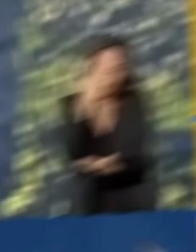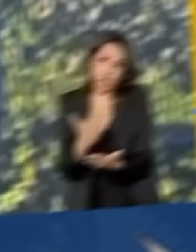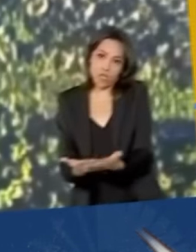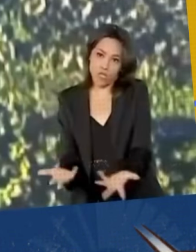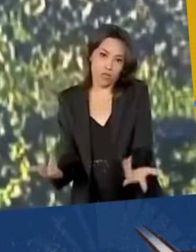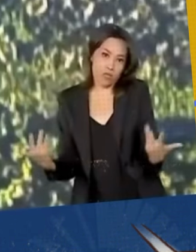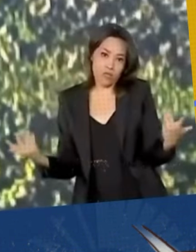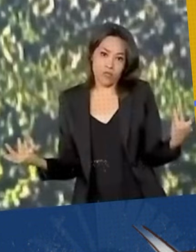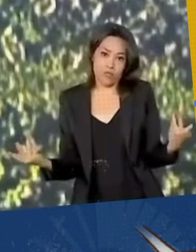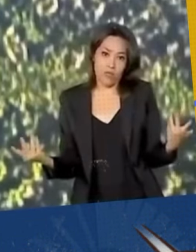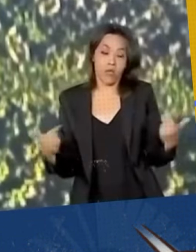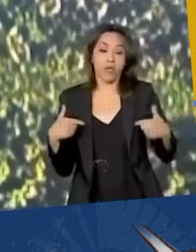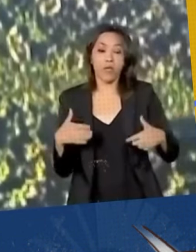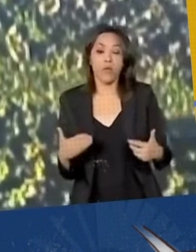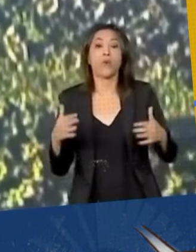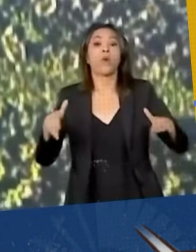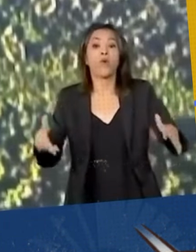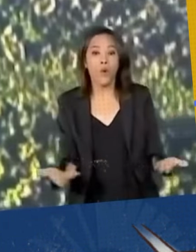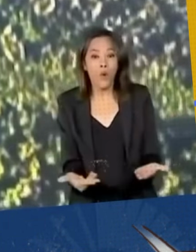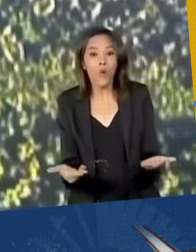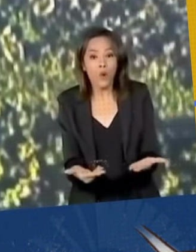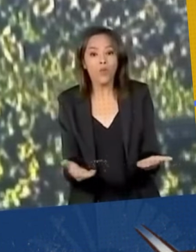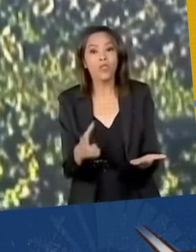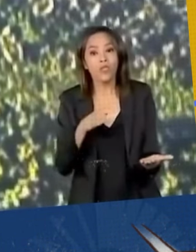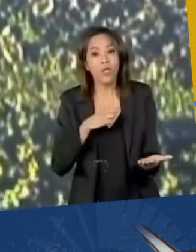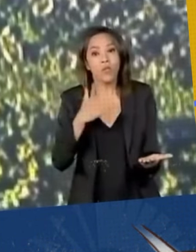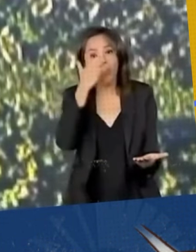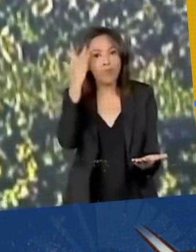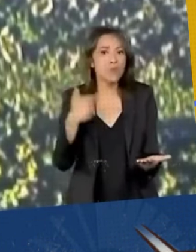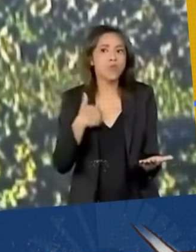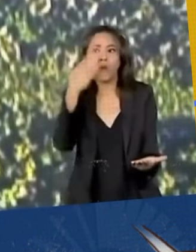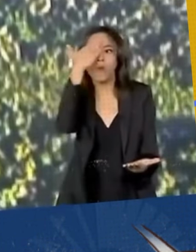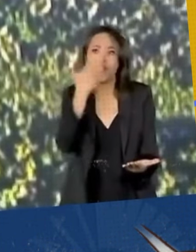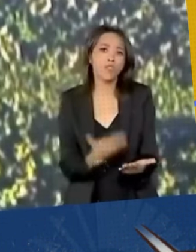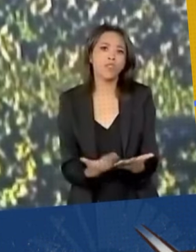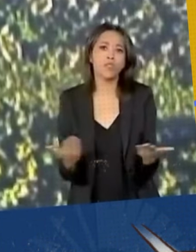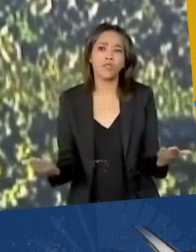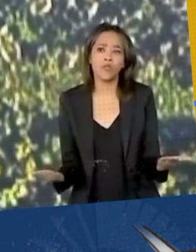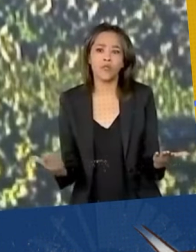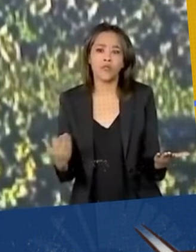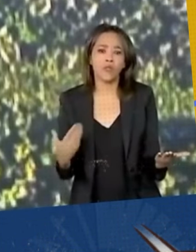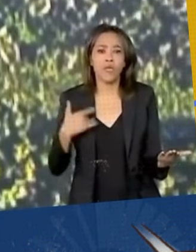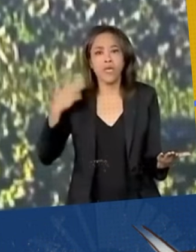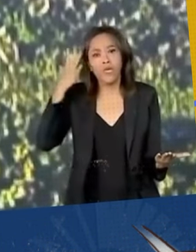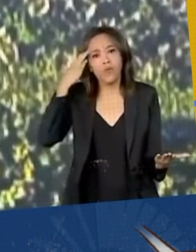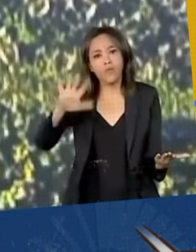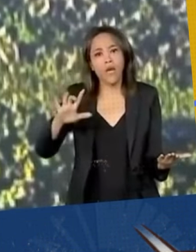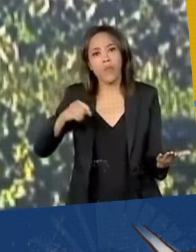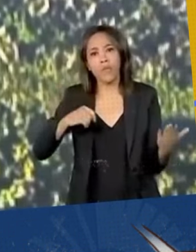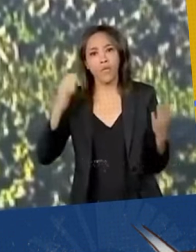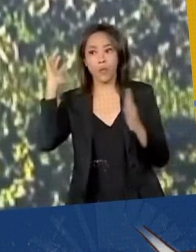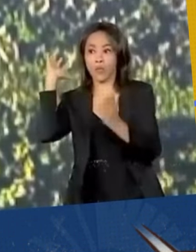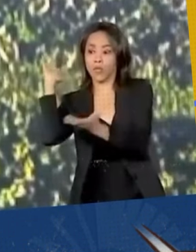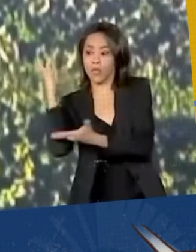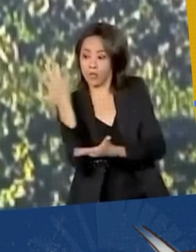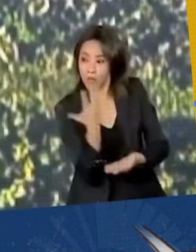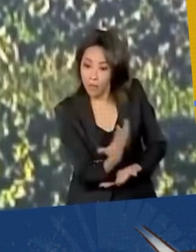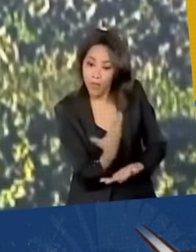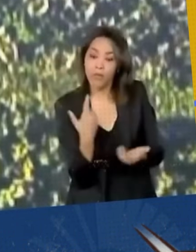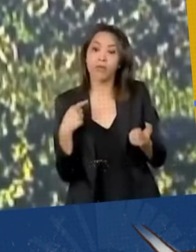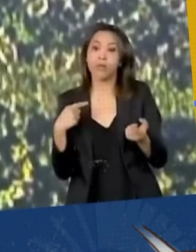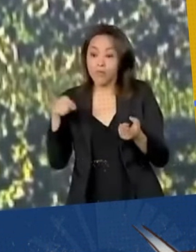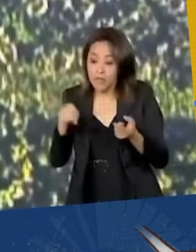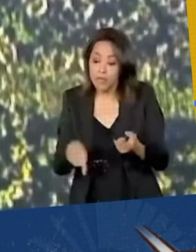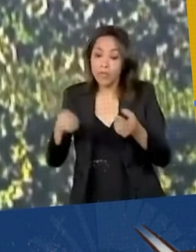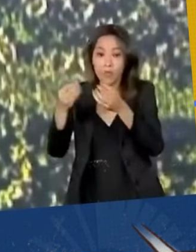isso hoje nós temos gente que não acredita que não acredita que o desmatamento que as queimadas